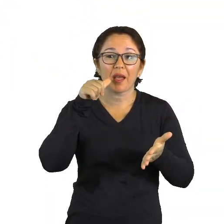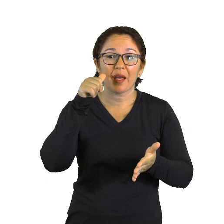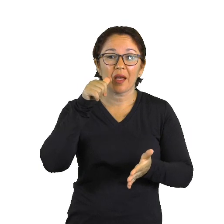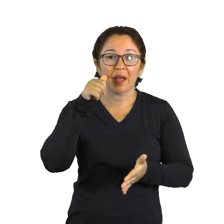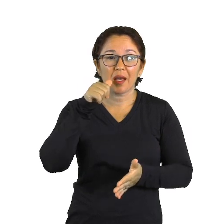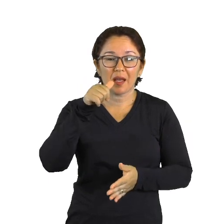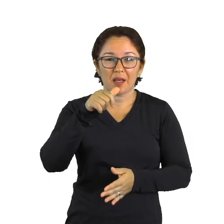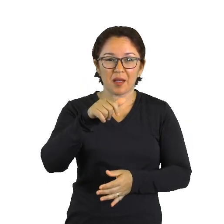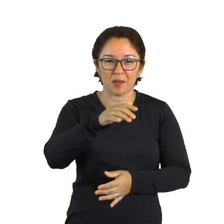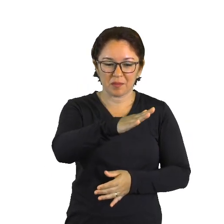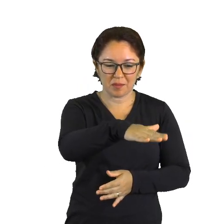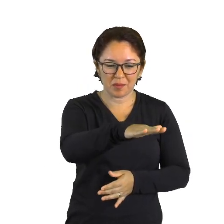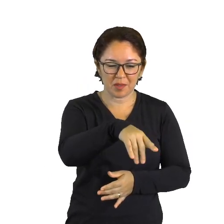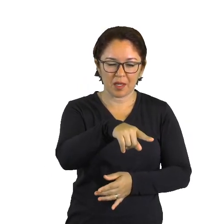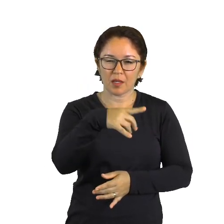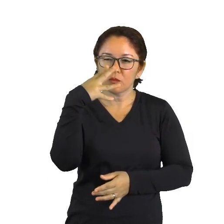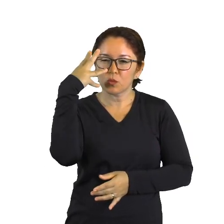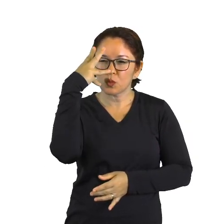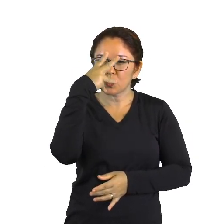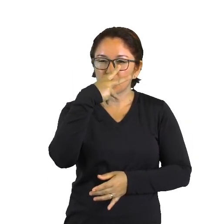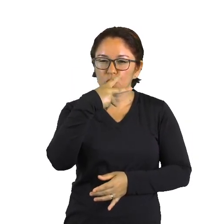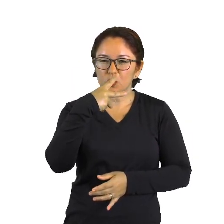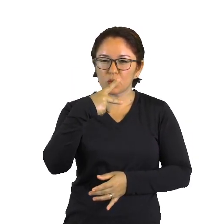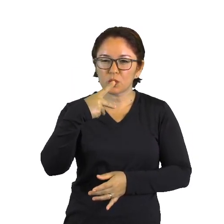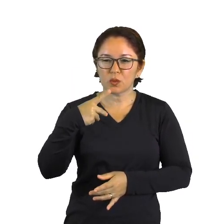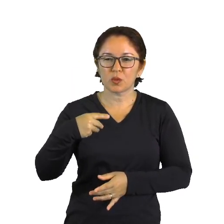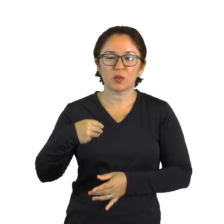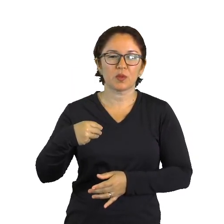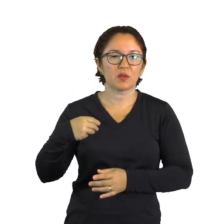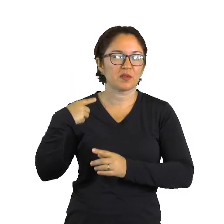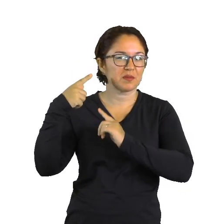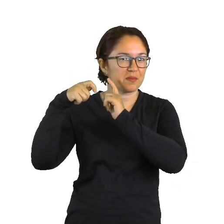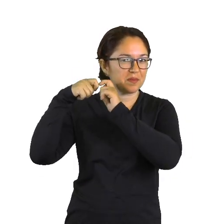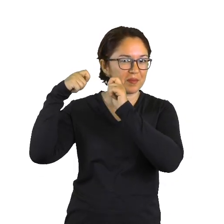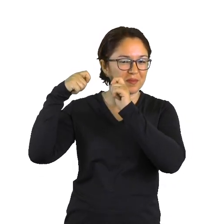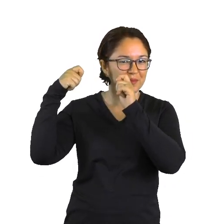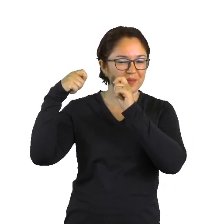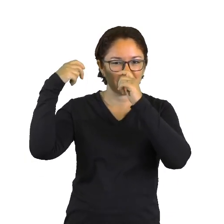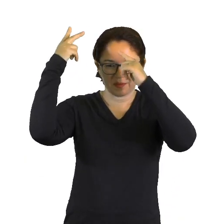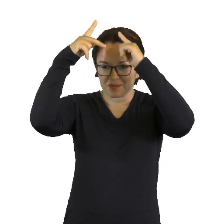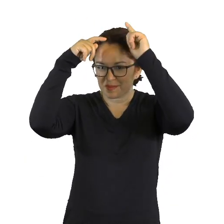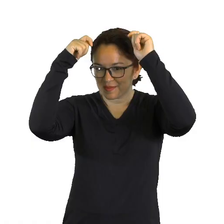Laço de Fita, da autora Ana Maria Machado.